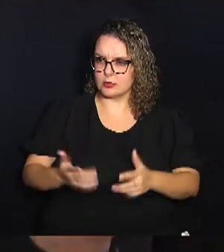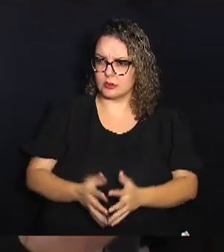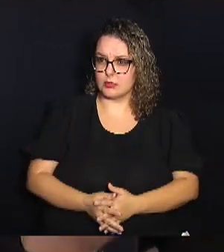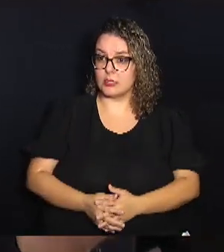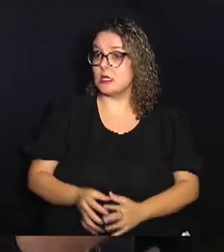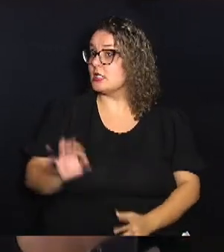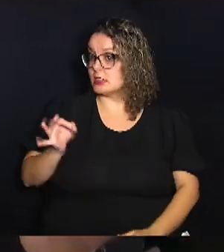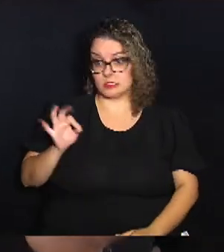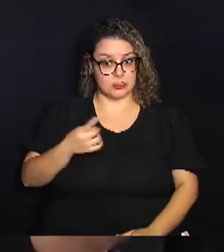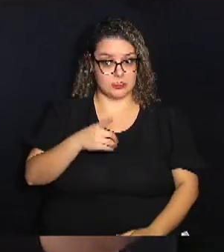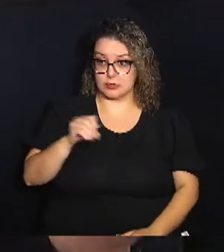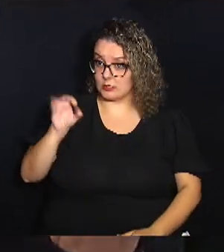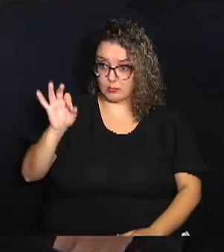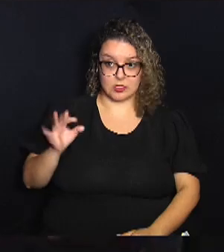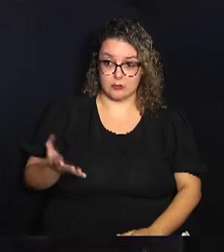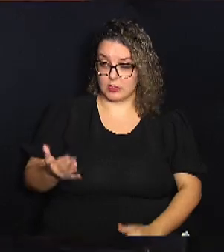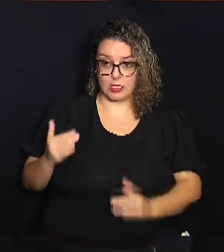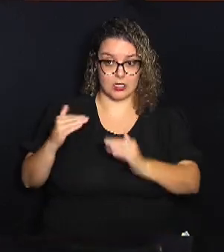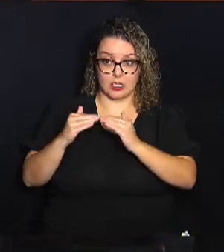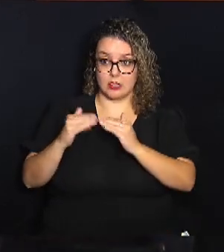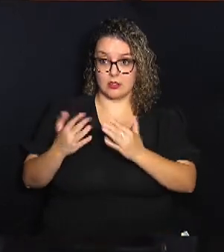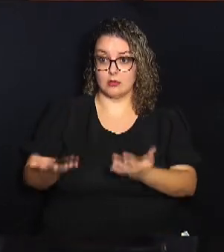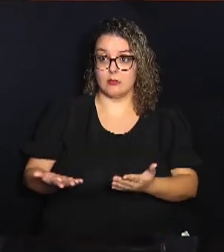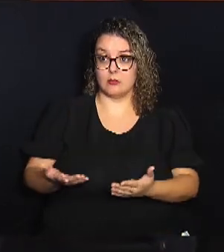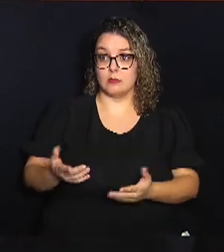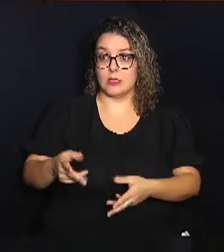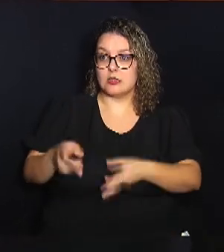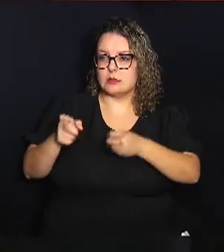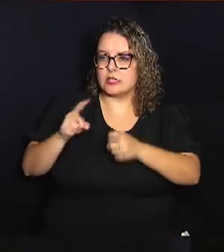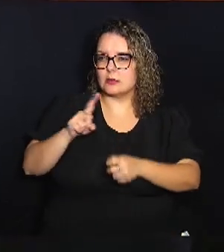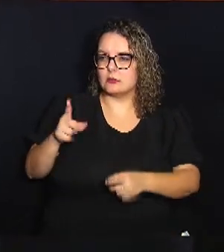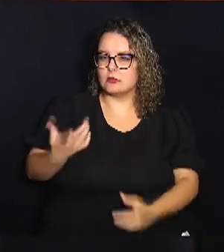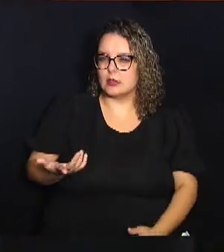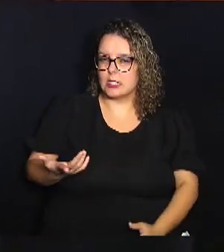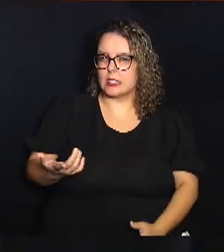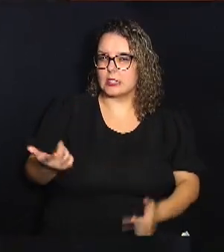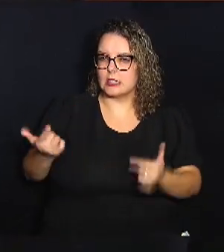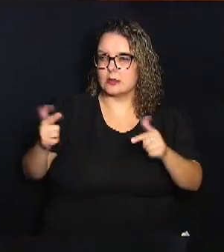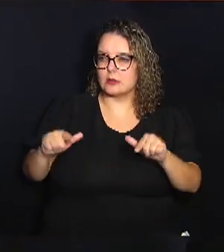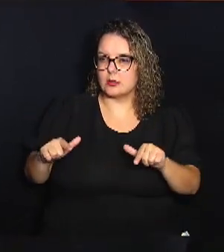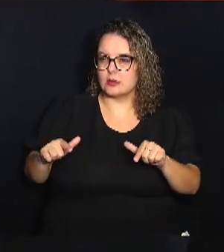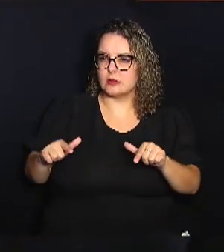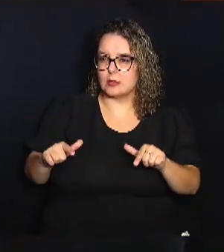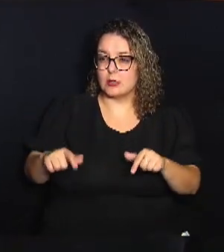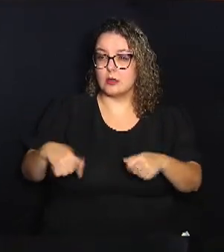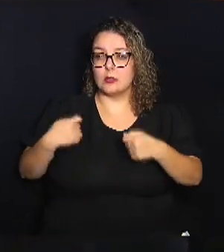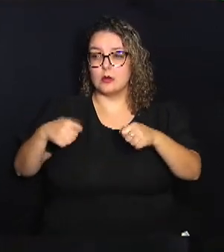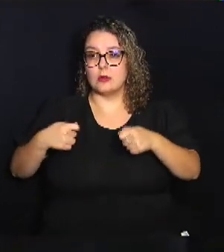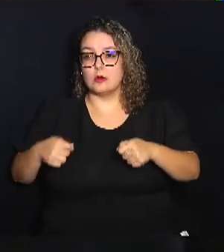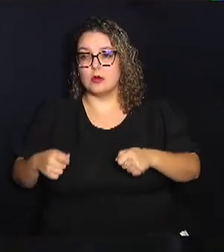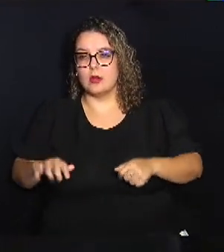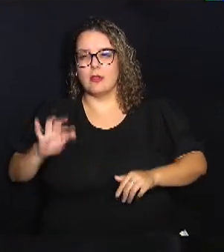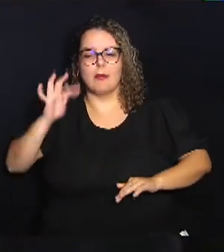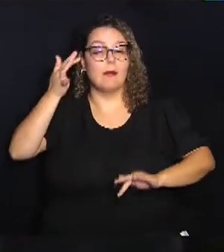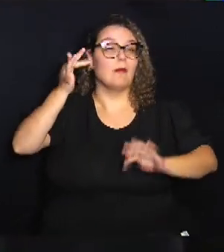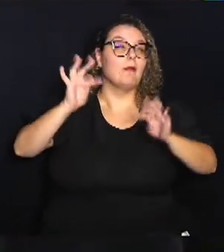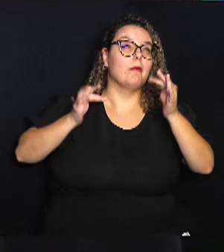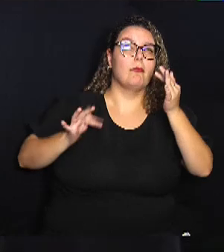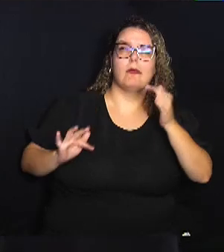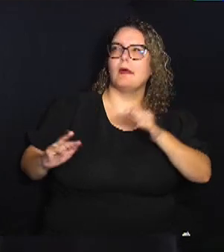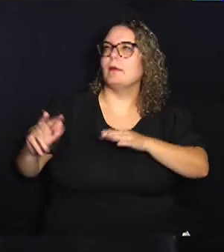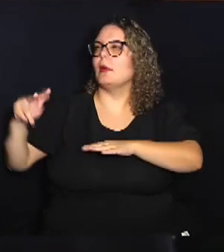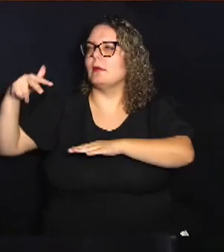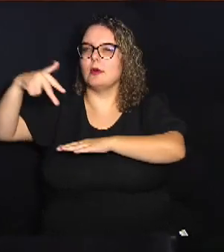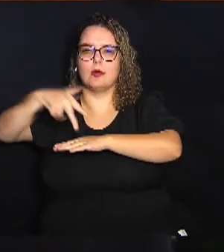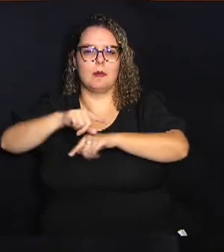Não, 100%, acho que a concordância é essa, mas percebe que não é mais aquele ambiente em que você precisava daquele folclore todo relacionado com escorregador,